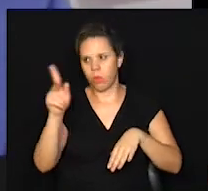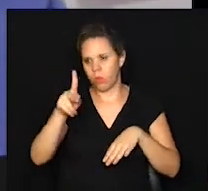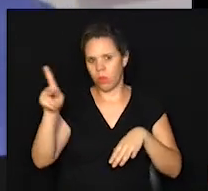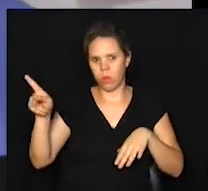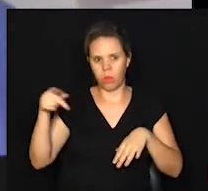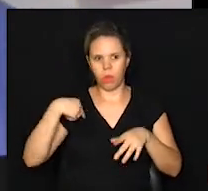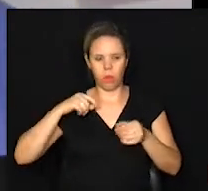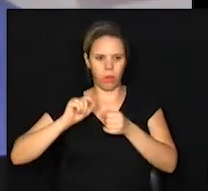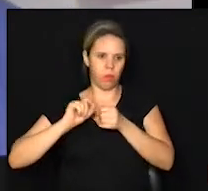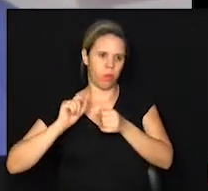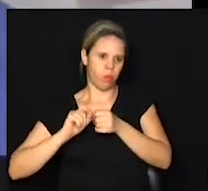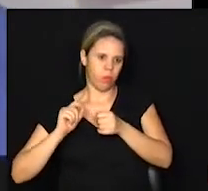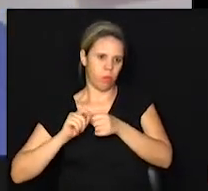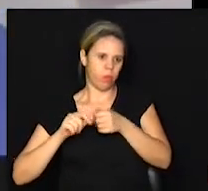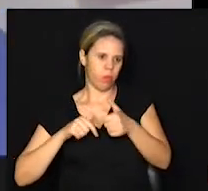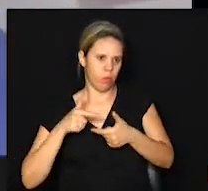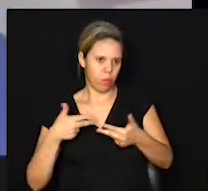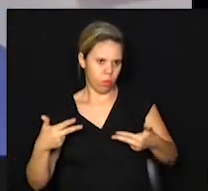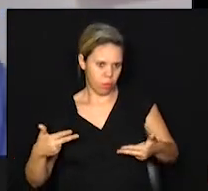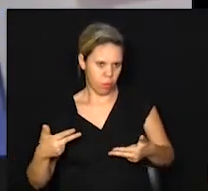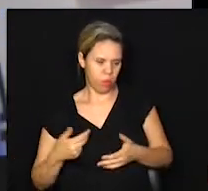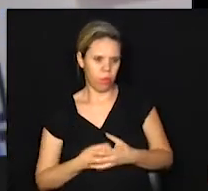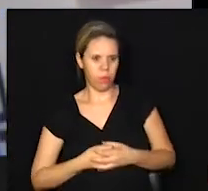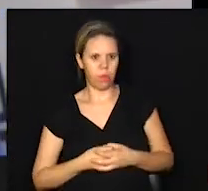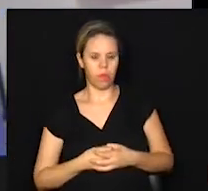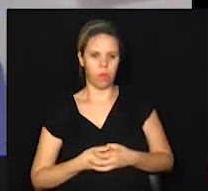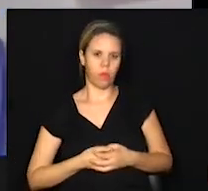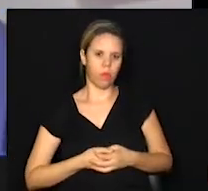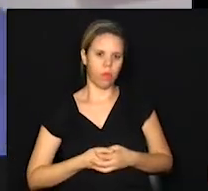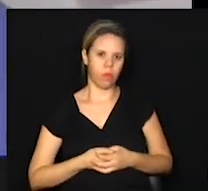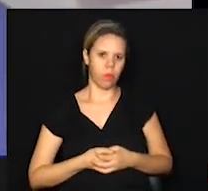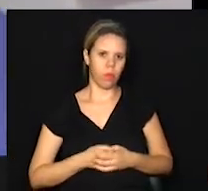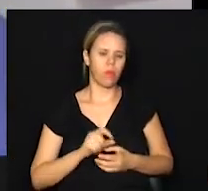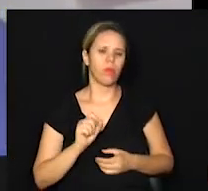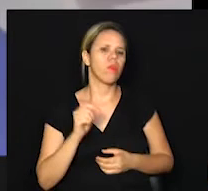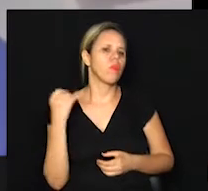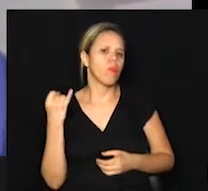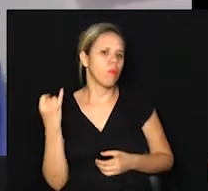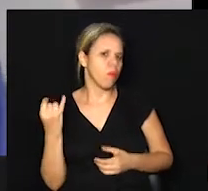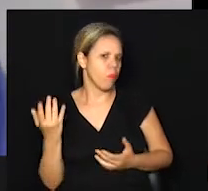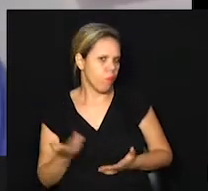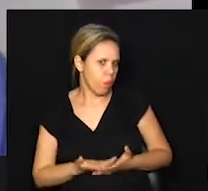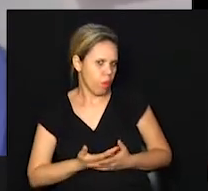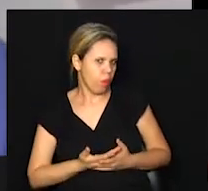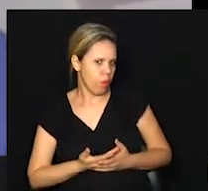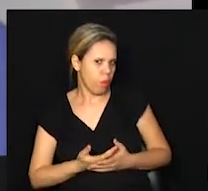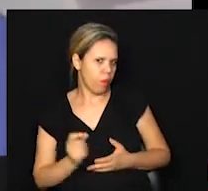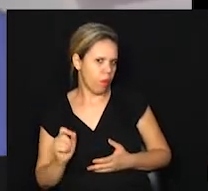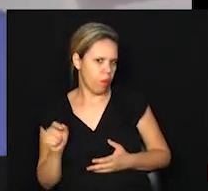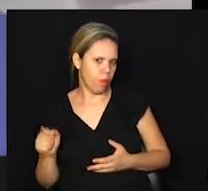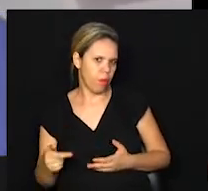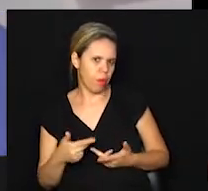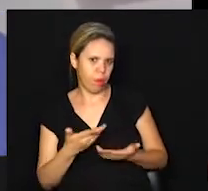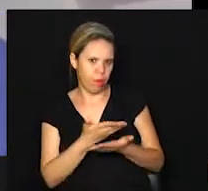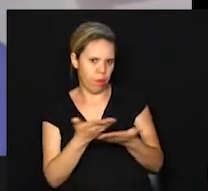para a realização de tal tipo de obra. E o que é importante, senhor presidente, é que, e